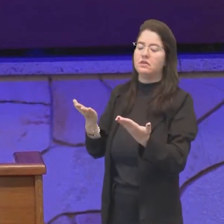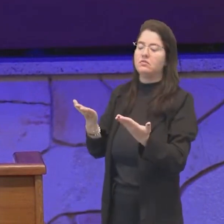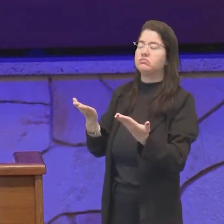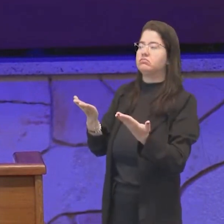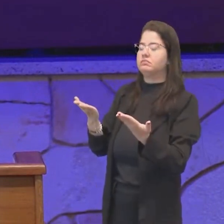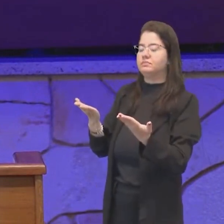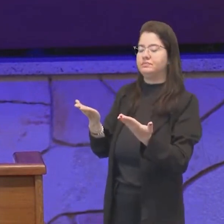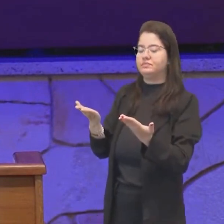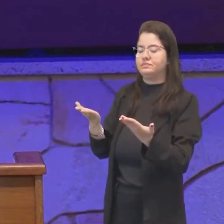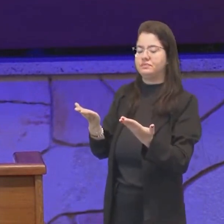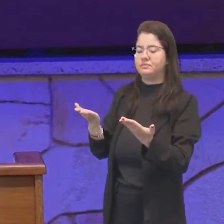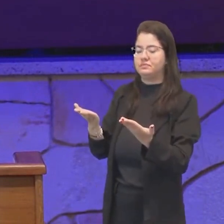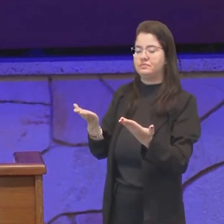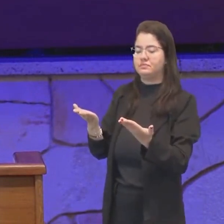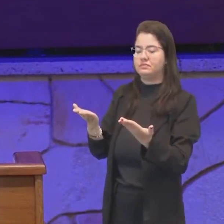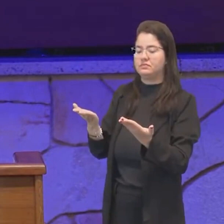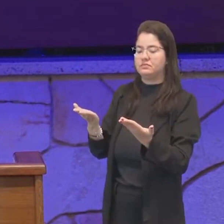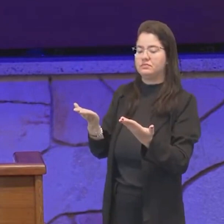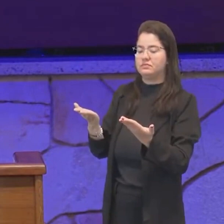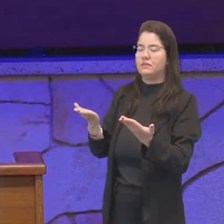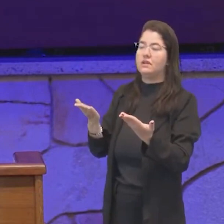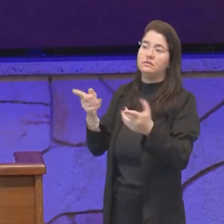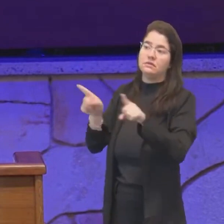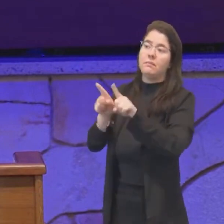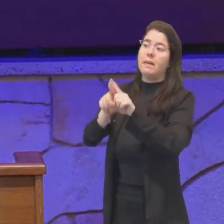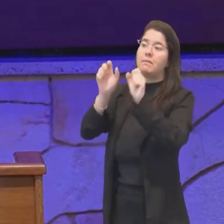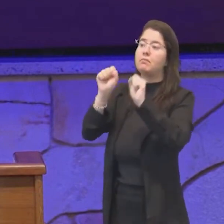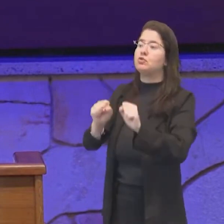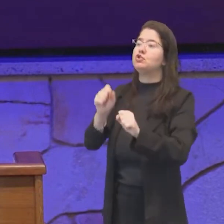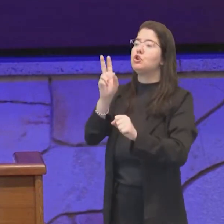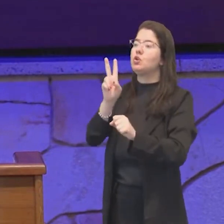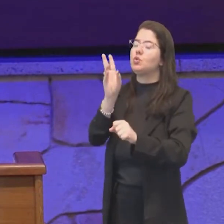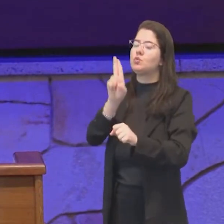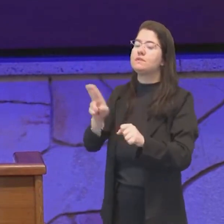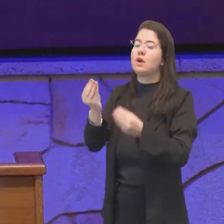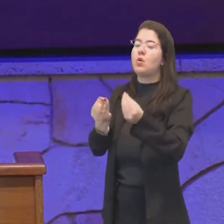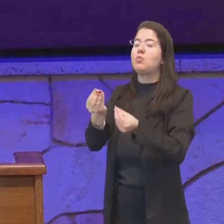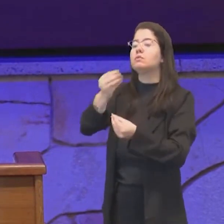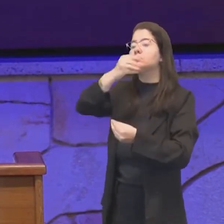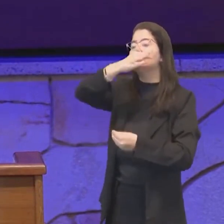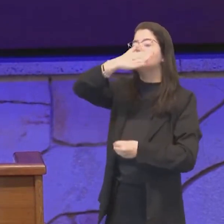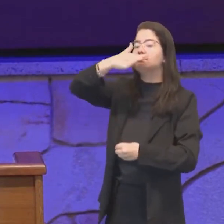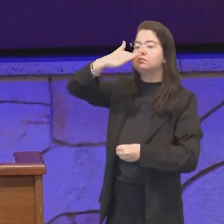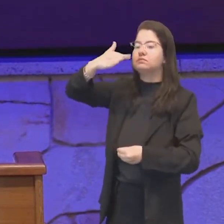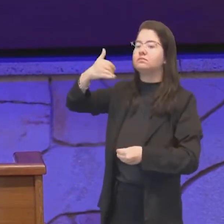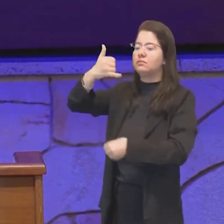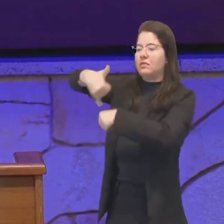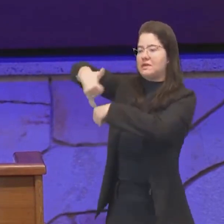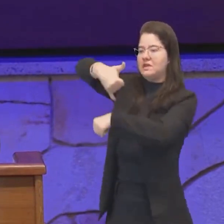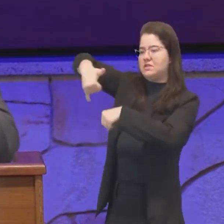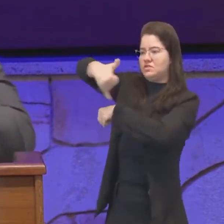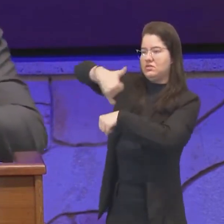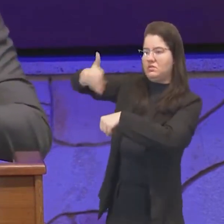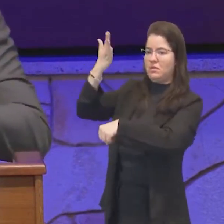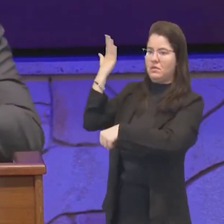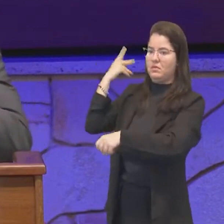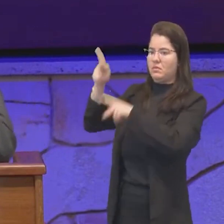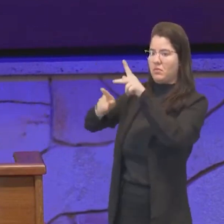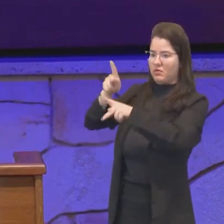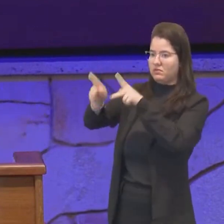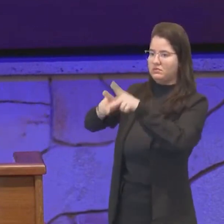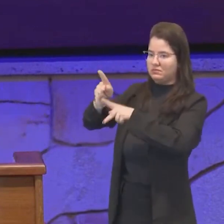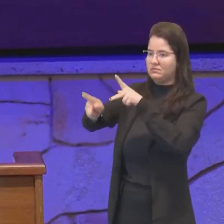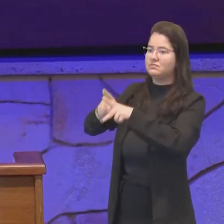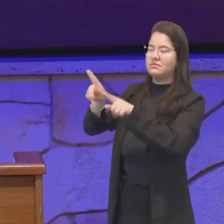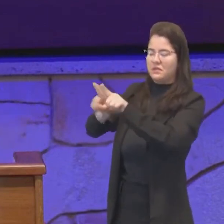ali com incenso também, que era um dos elementos da oferta de manjar. A oferta de manjar ou a oferta